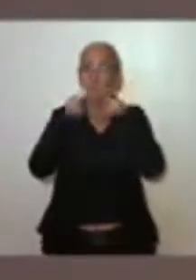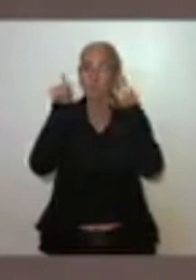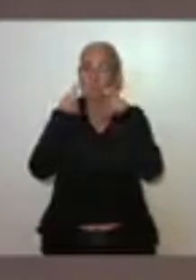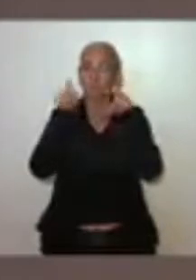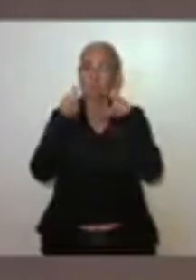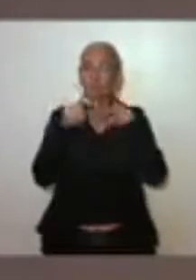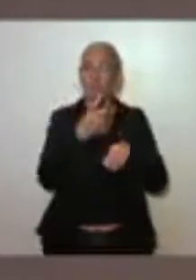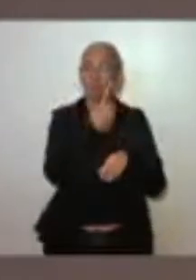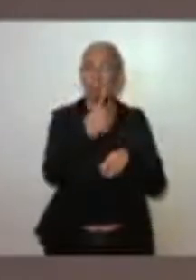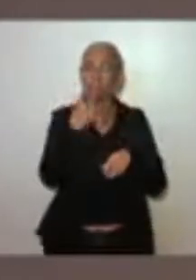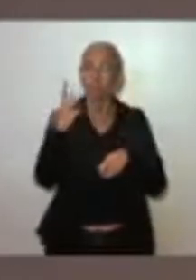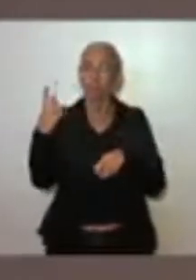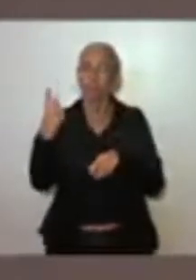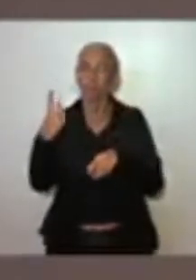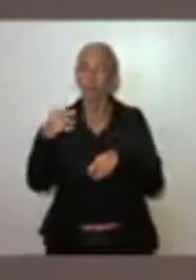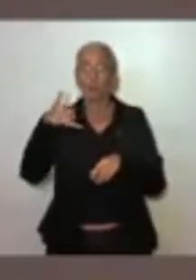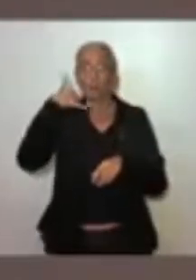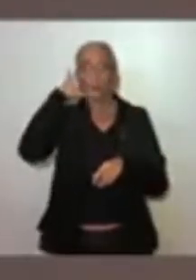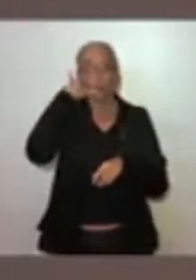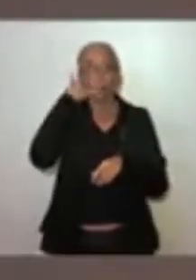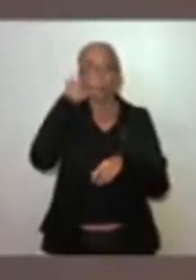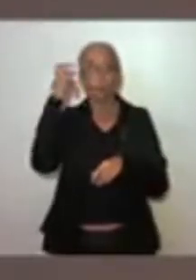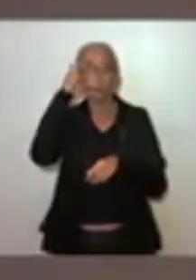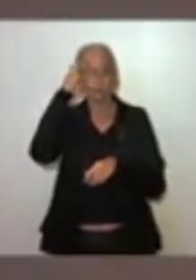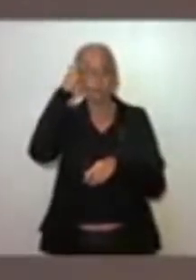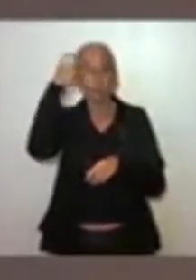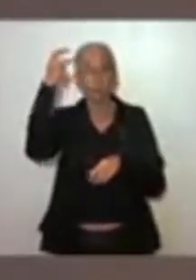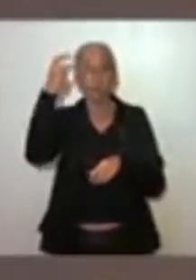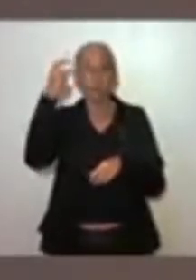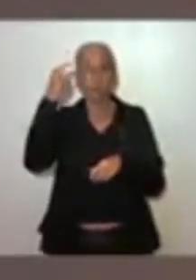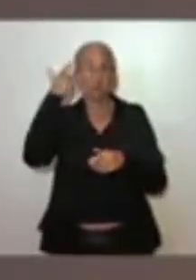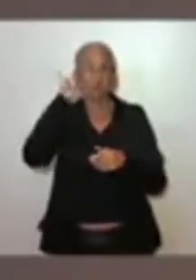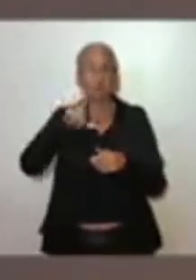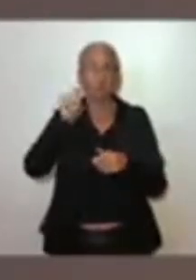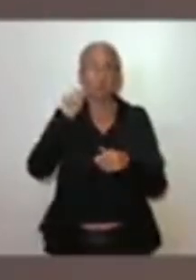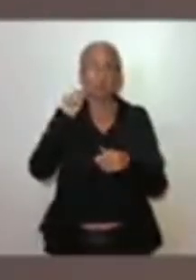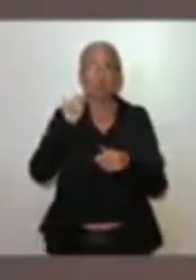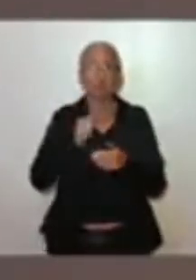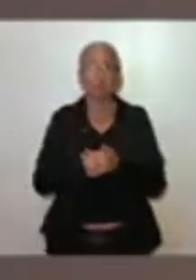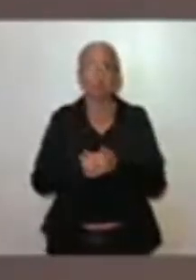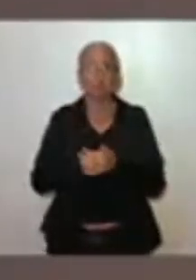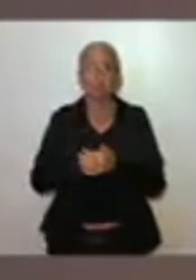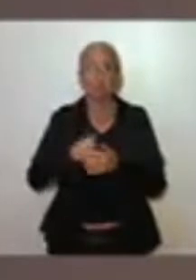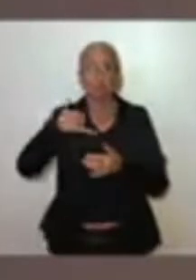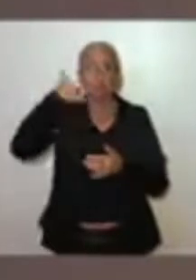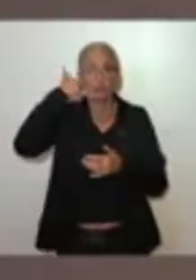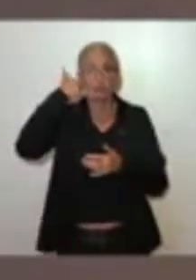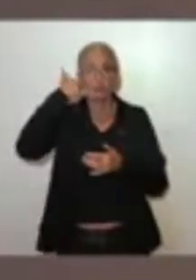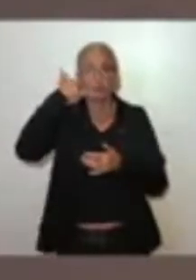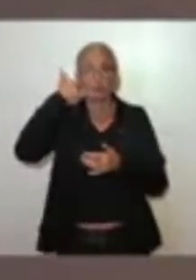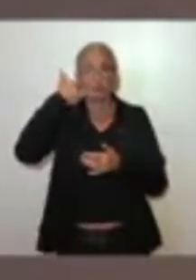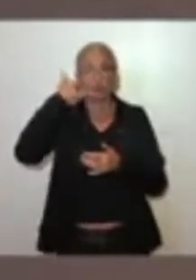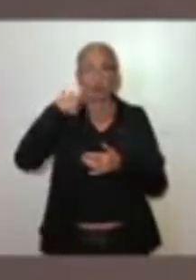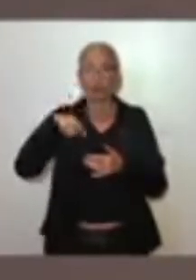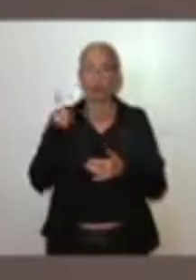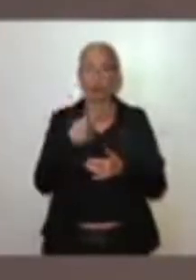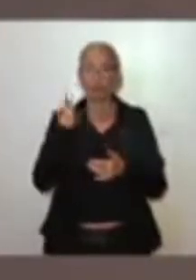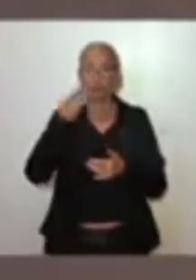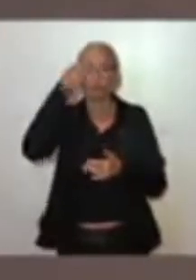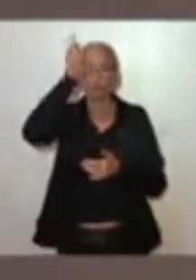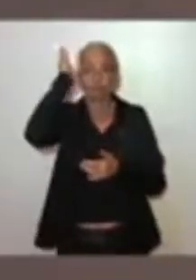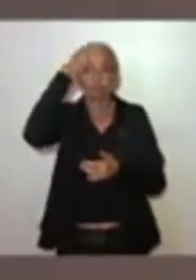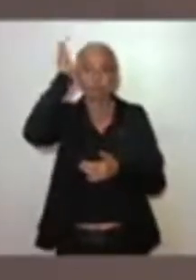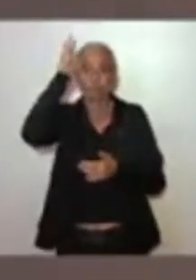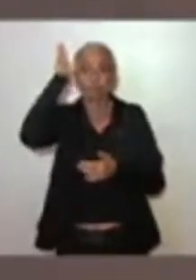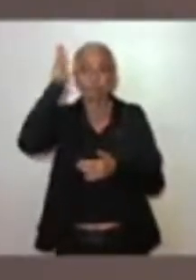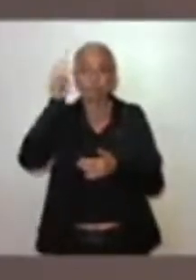pessoais dos telefones inteligentes que a gente não consegue mais os telefones são inteligentes mas a gente vai emburrecendo que a gente não consegue